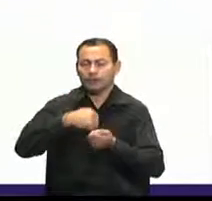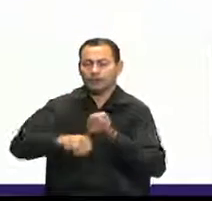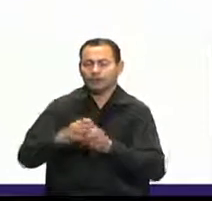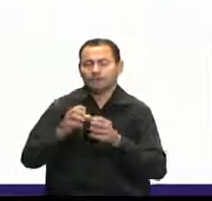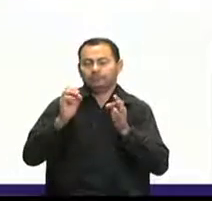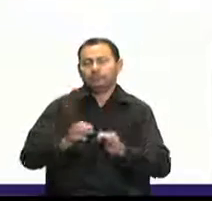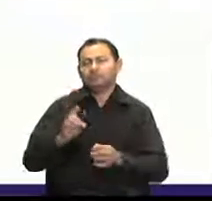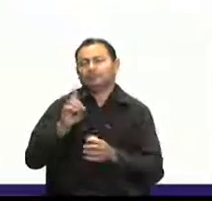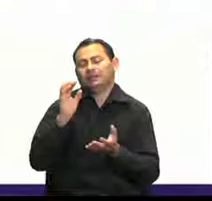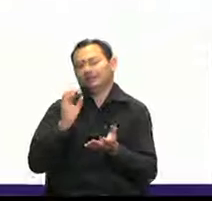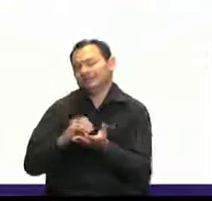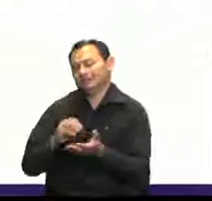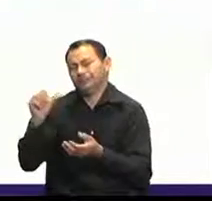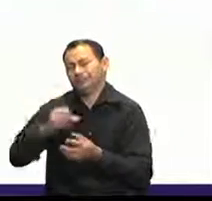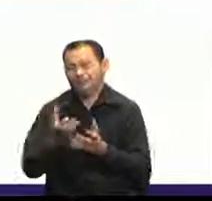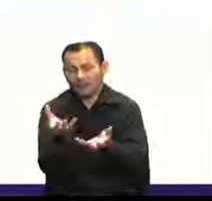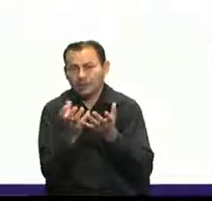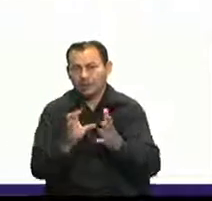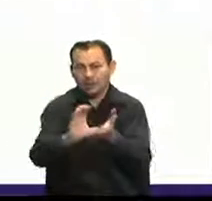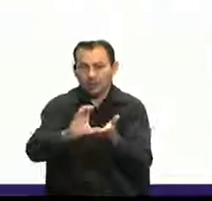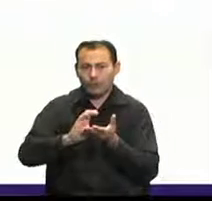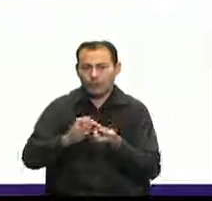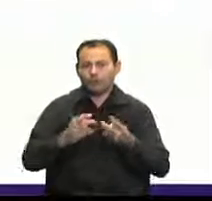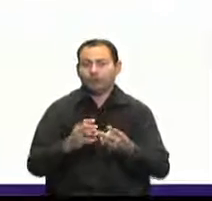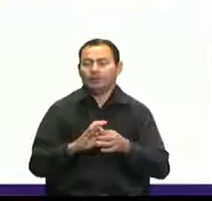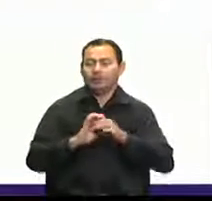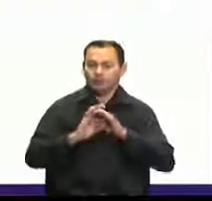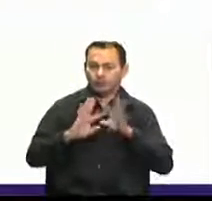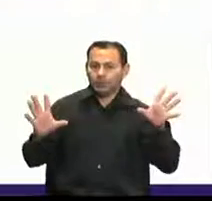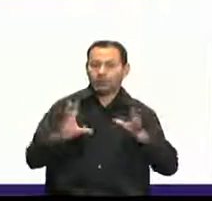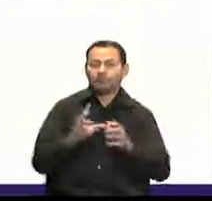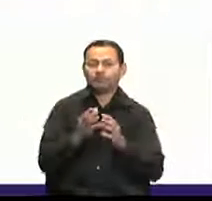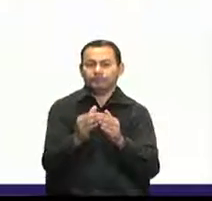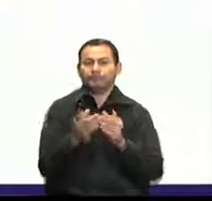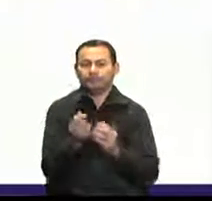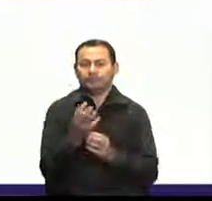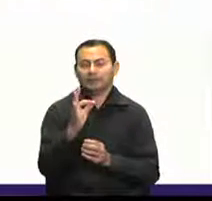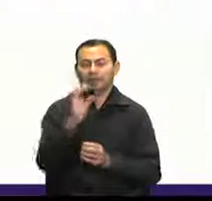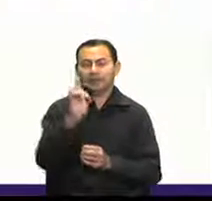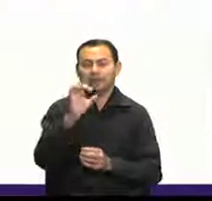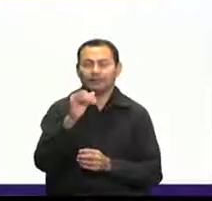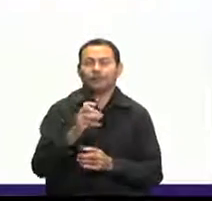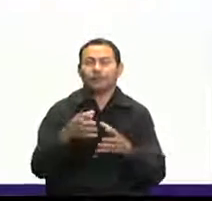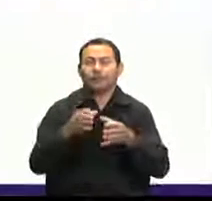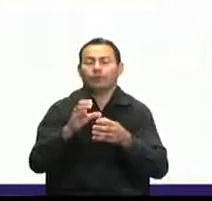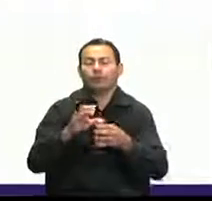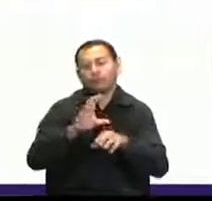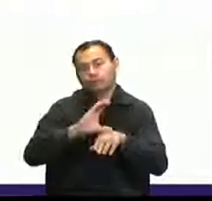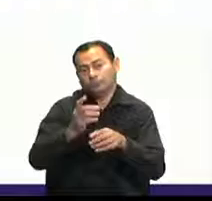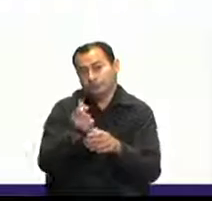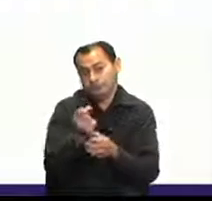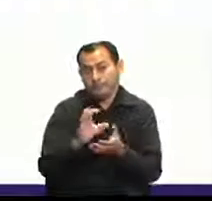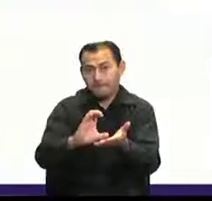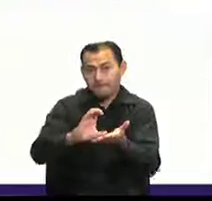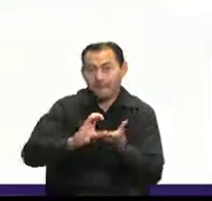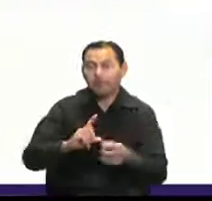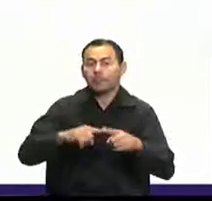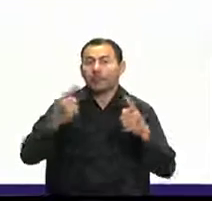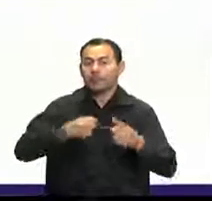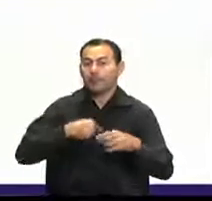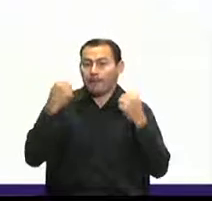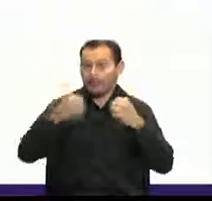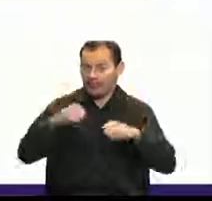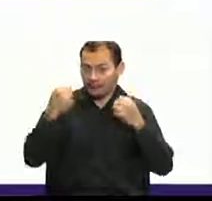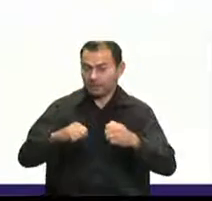deficitários que demandam recursos estão dispostos a financiar o déficit a um custo de mercado porém eu